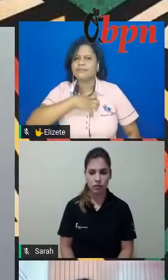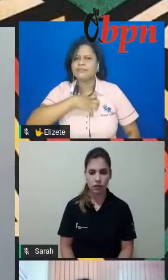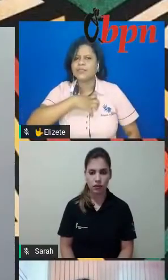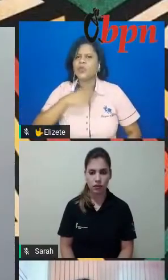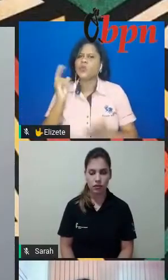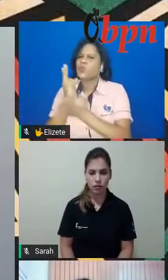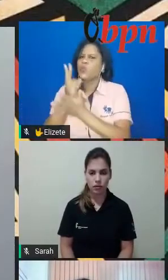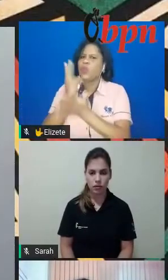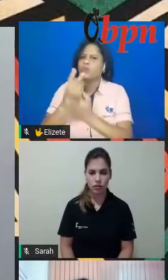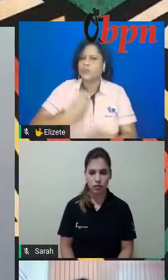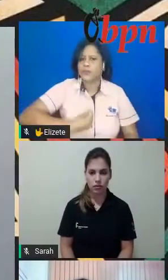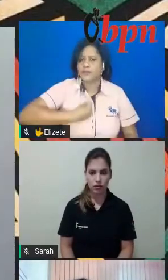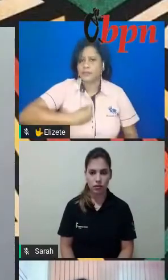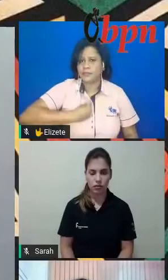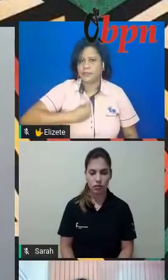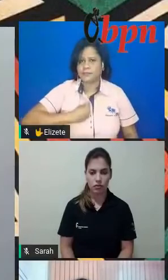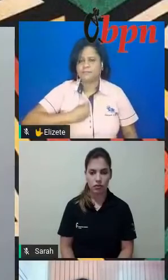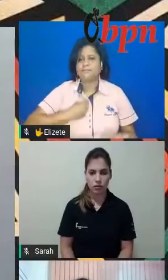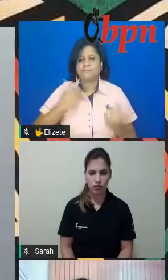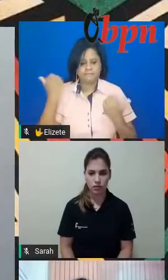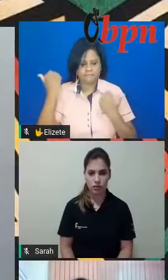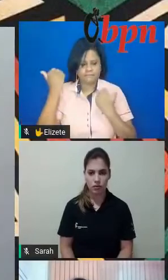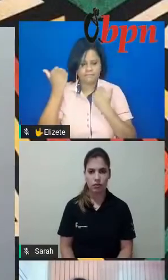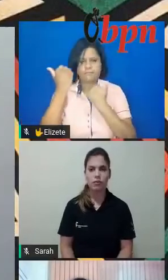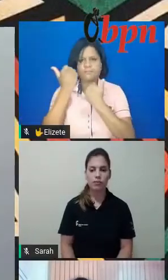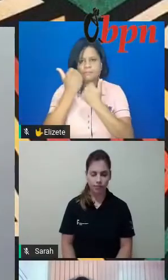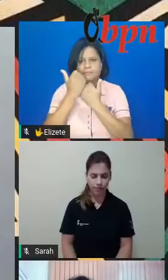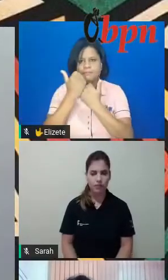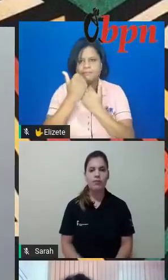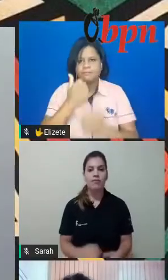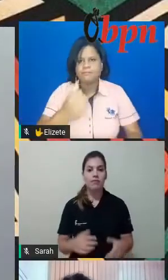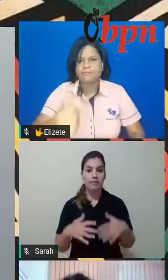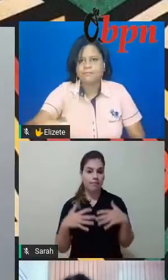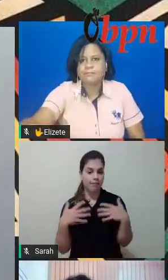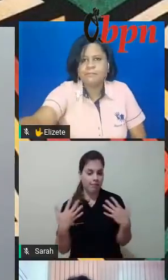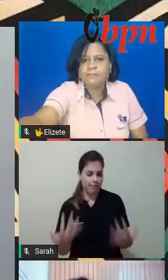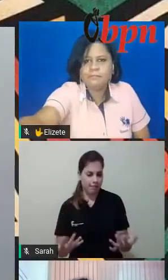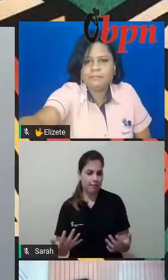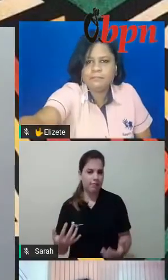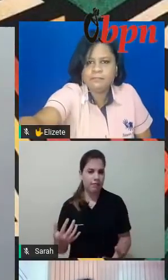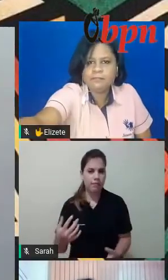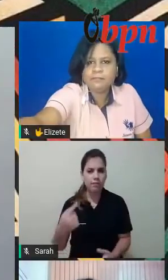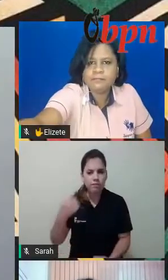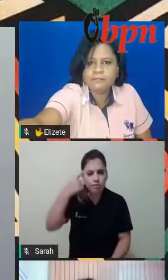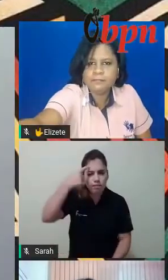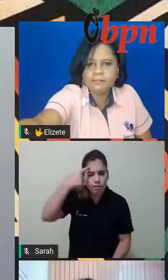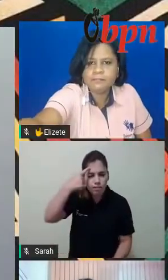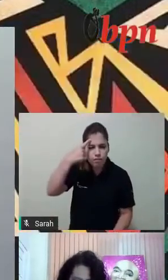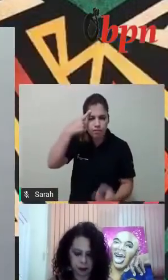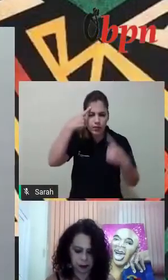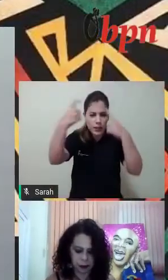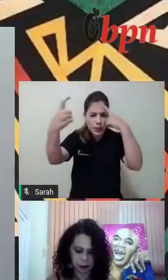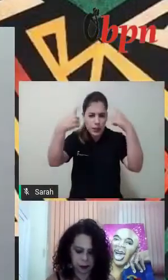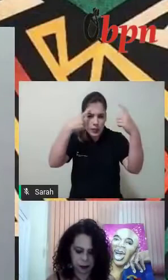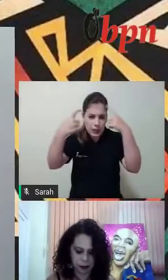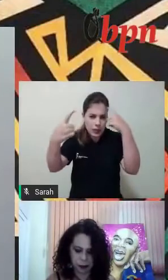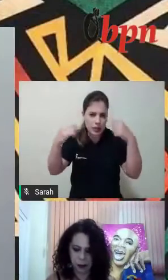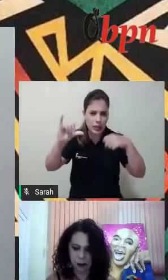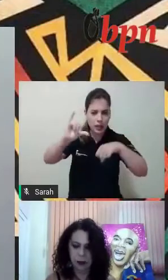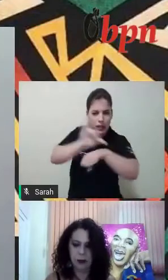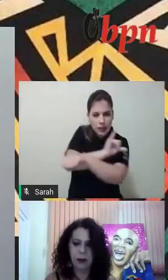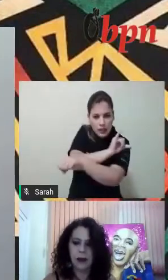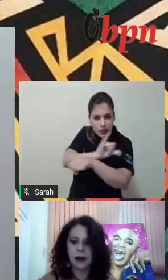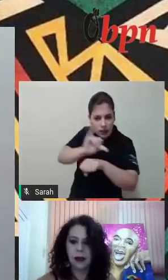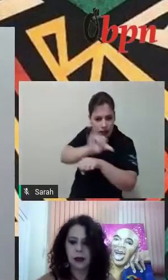continuar vivo, né? Então, o corpo engenhoso, o corpo escravizado em suas